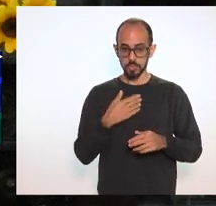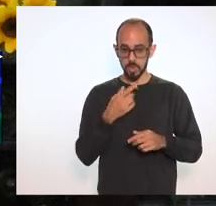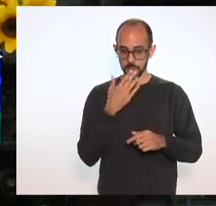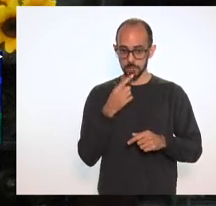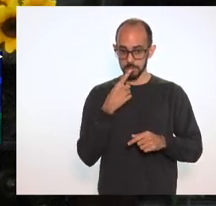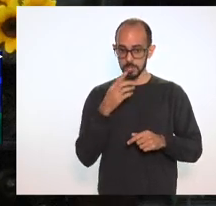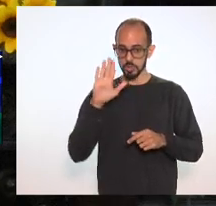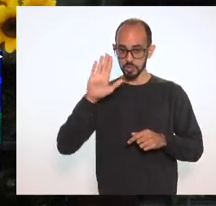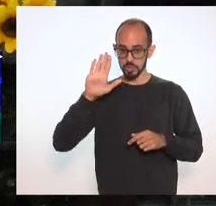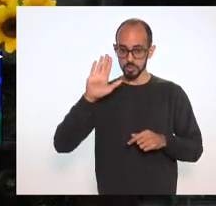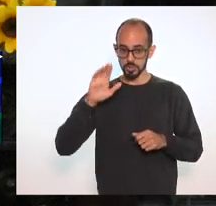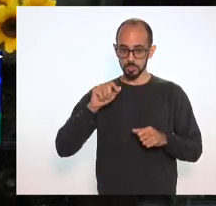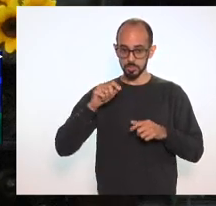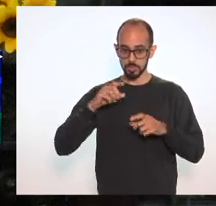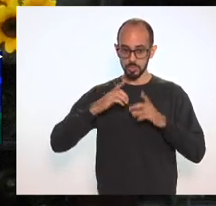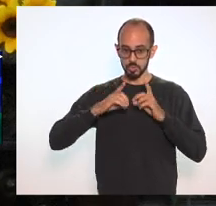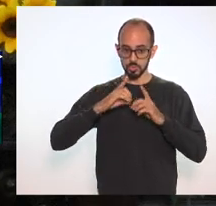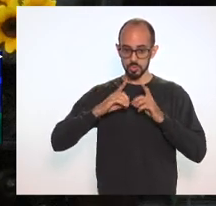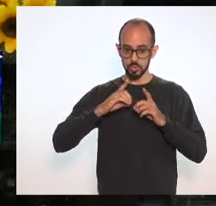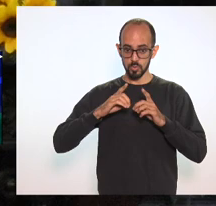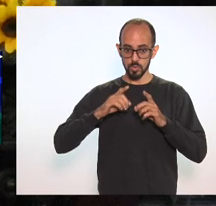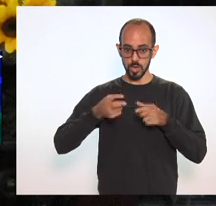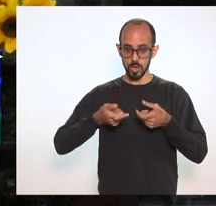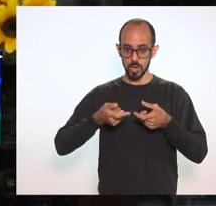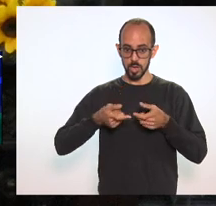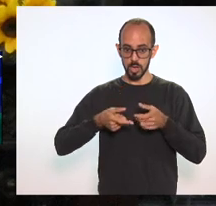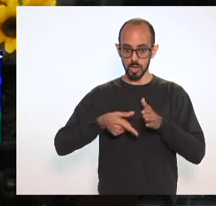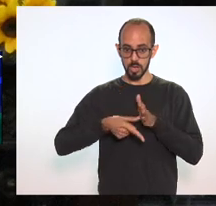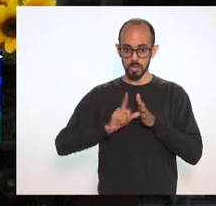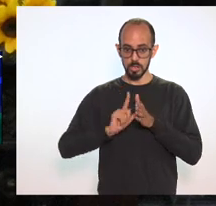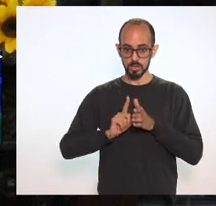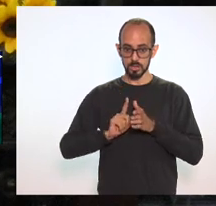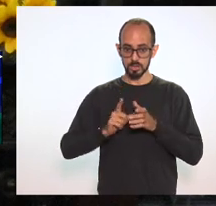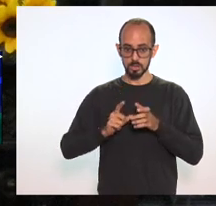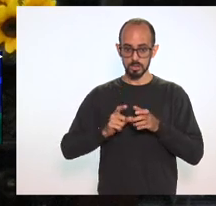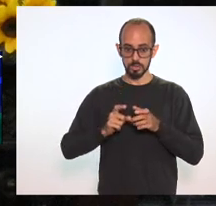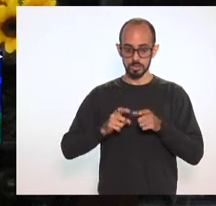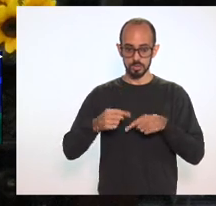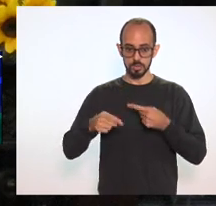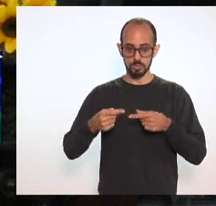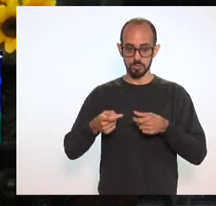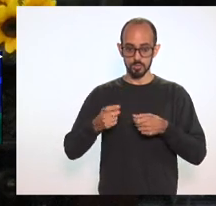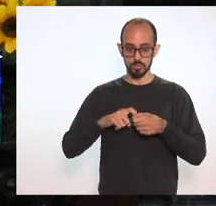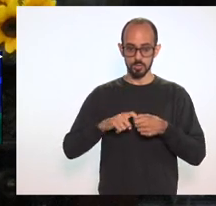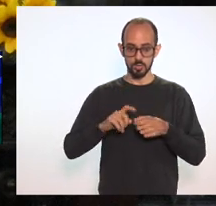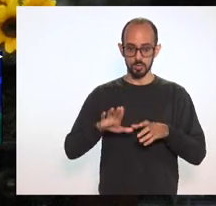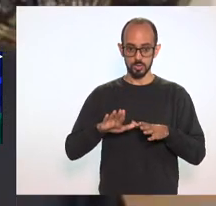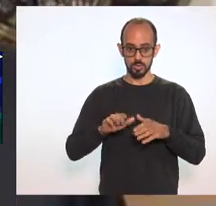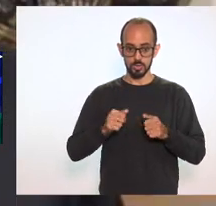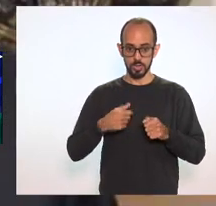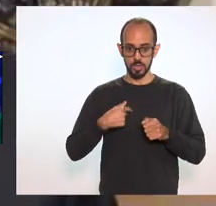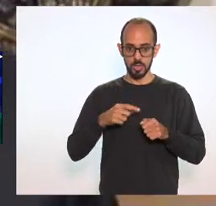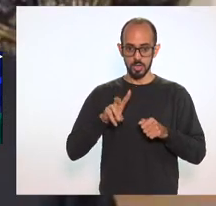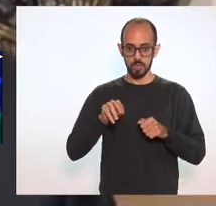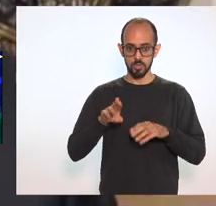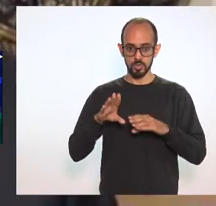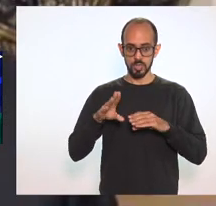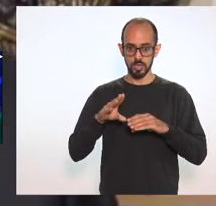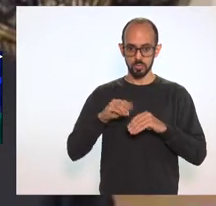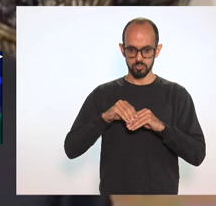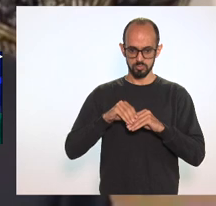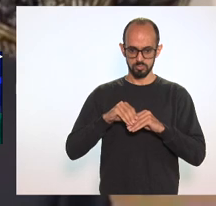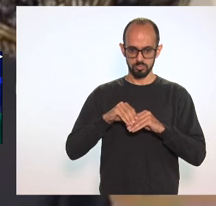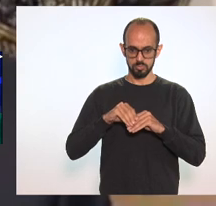rapidamente só antes de ser alta o trabalho com a palavra Deputado autor dizendo que não pode existe você é muito breve é